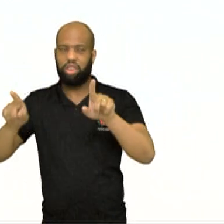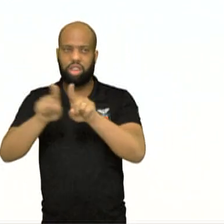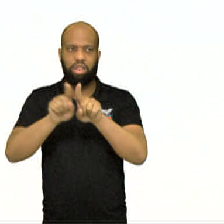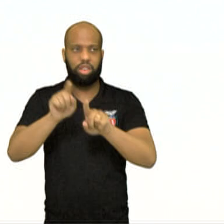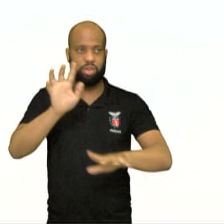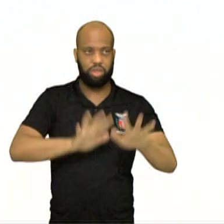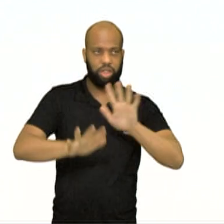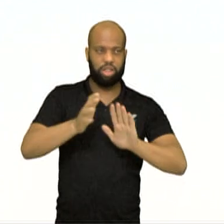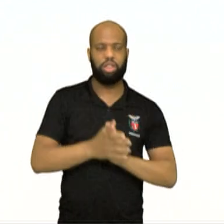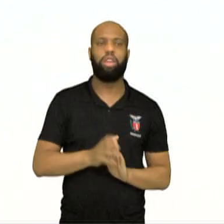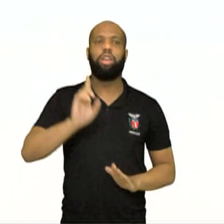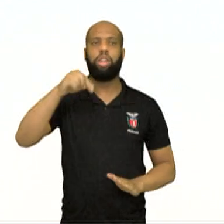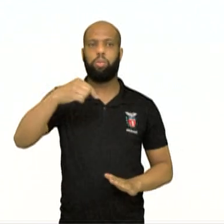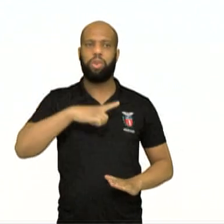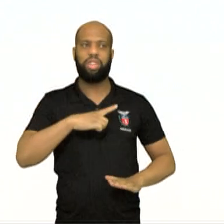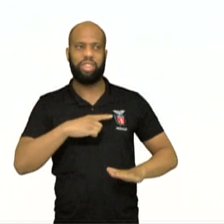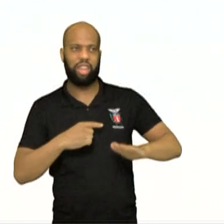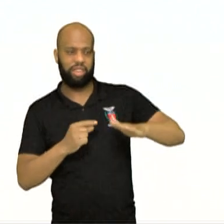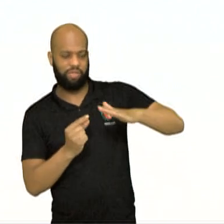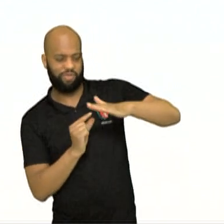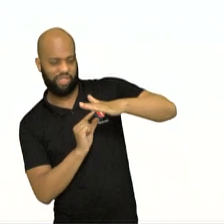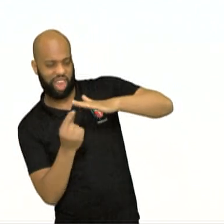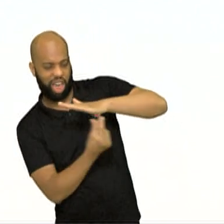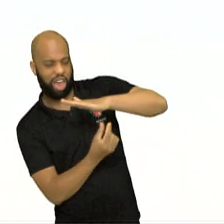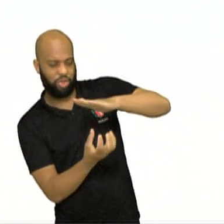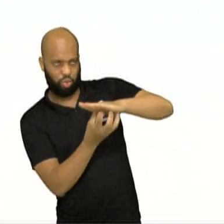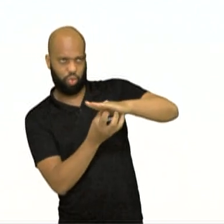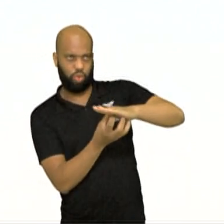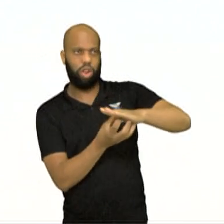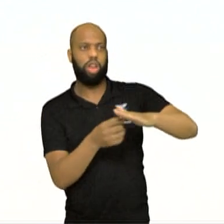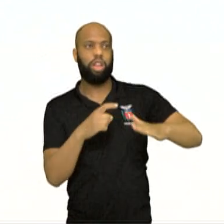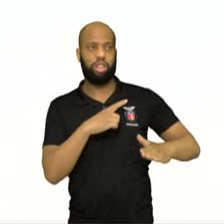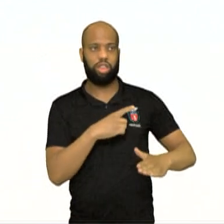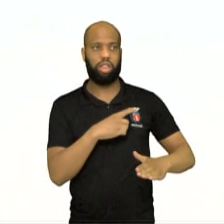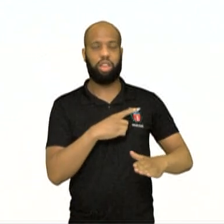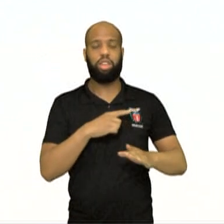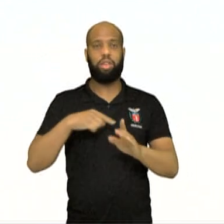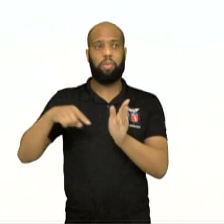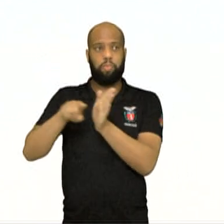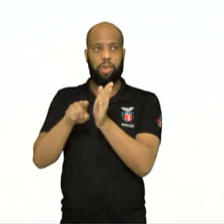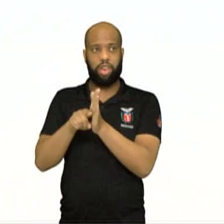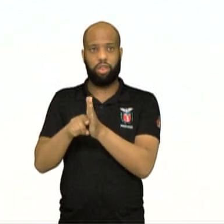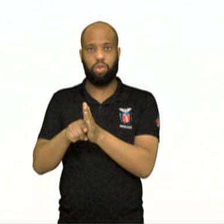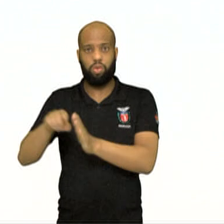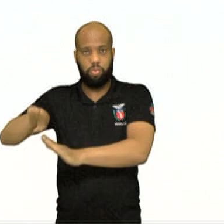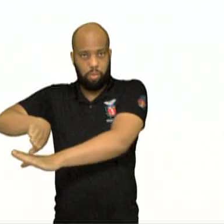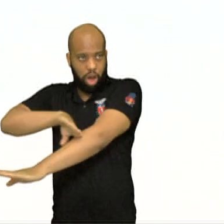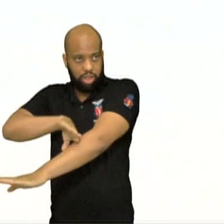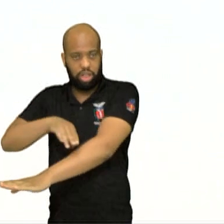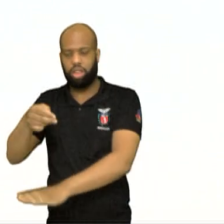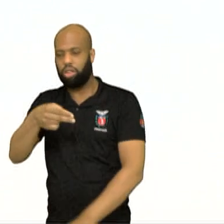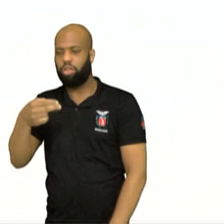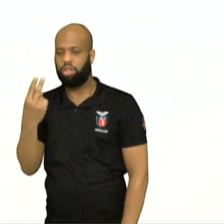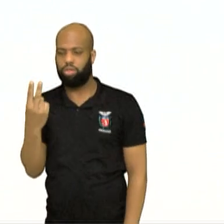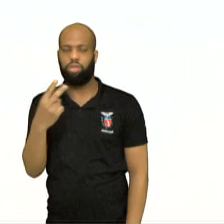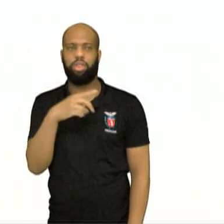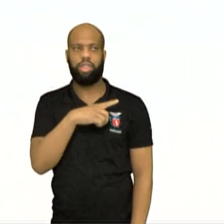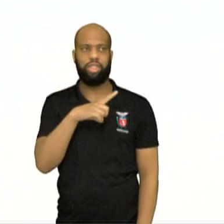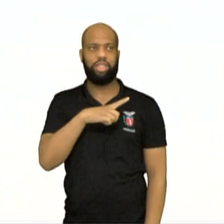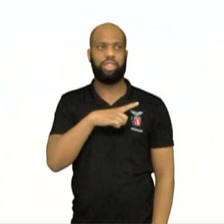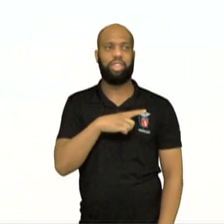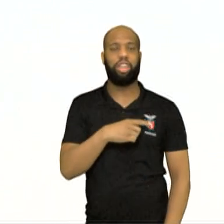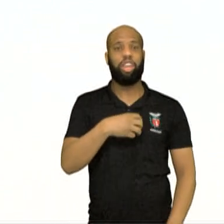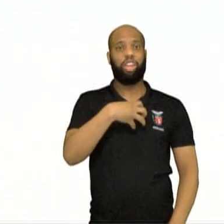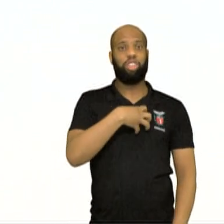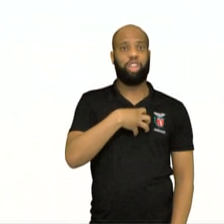Cuidado. 2 ferraduras menos um par de botas igual a 2. Então, tenho 3 equações, 3